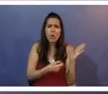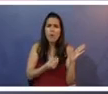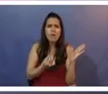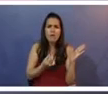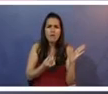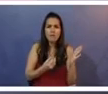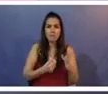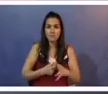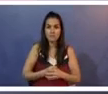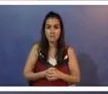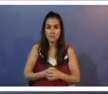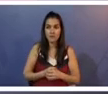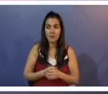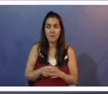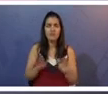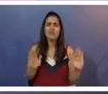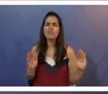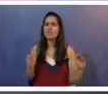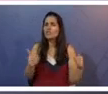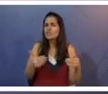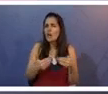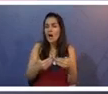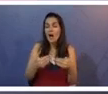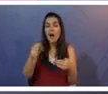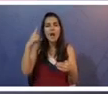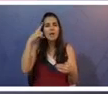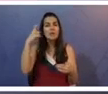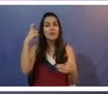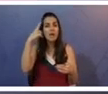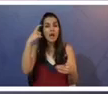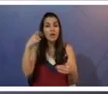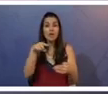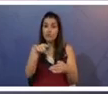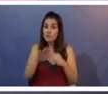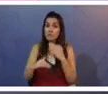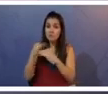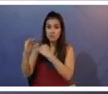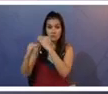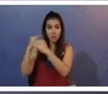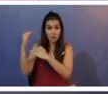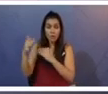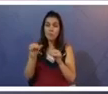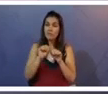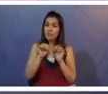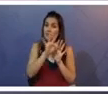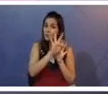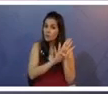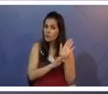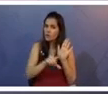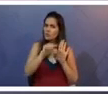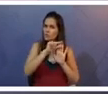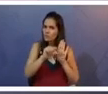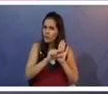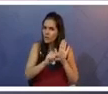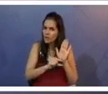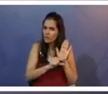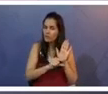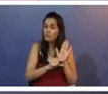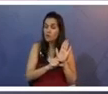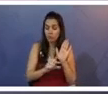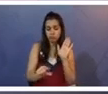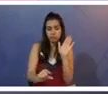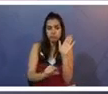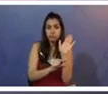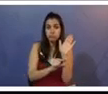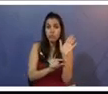para fechar o raciocínio que o desenvolveu nos parágrafos anteriores. Então, vai ter